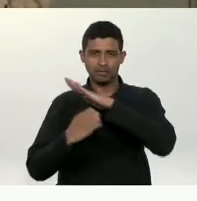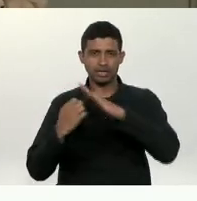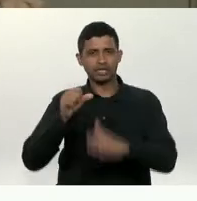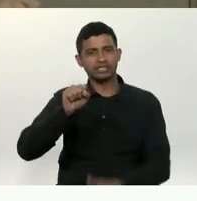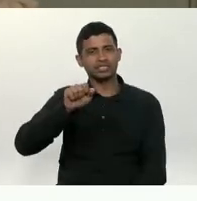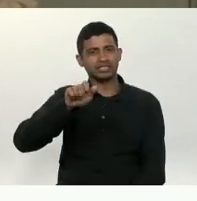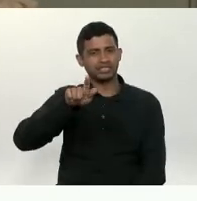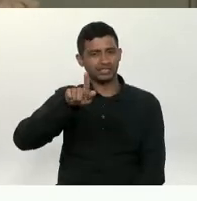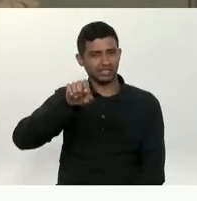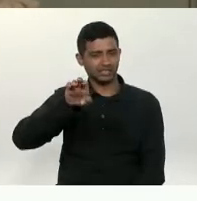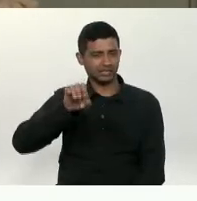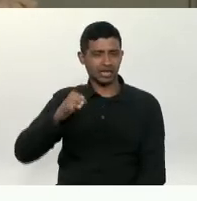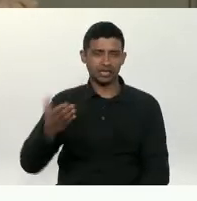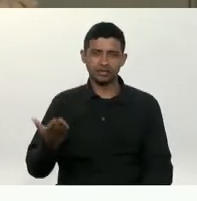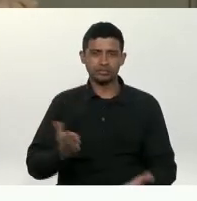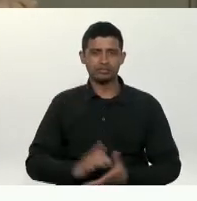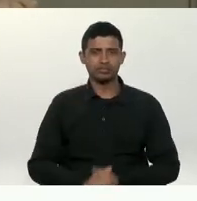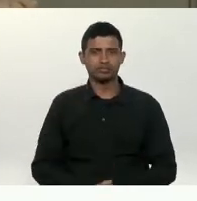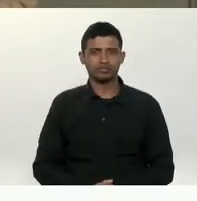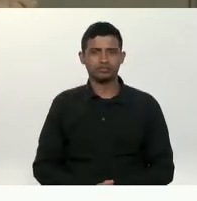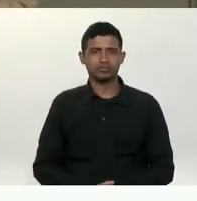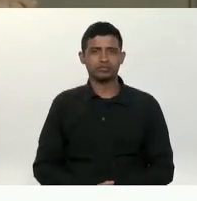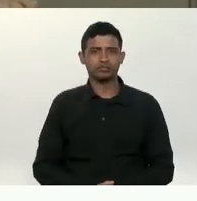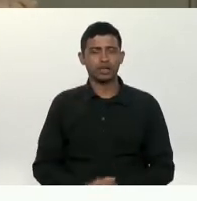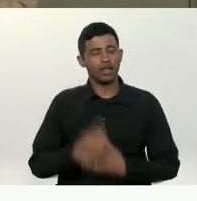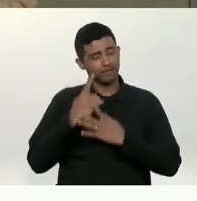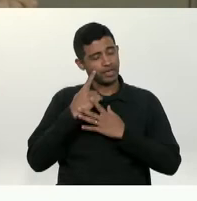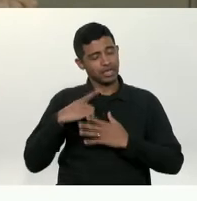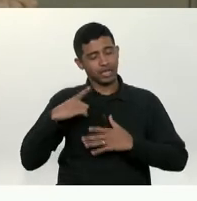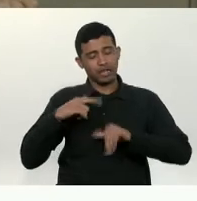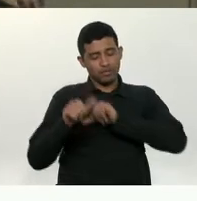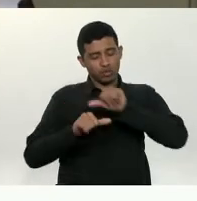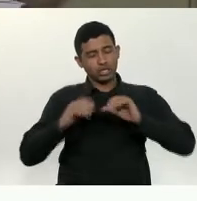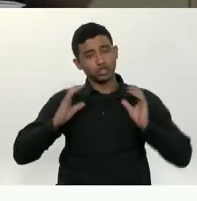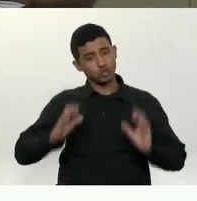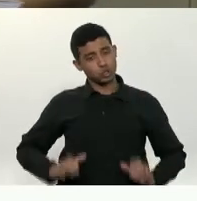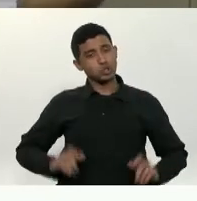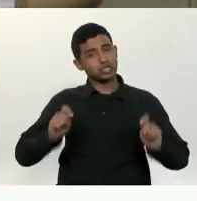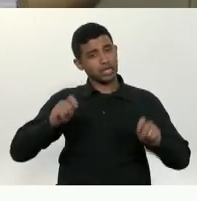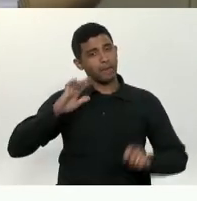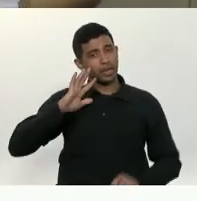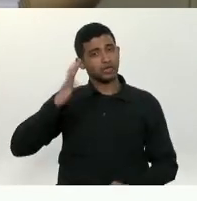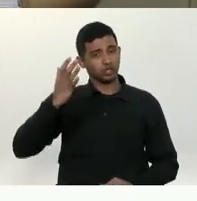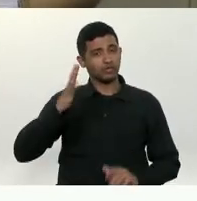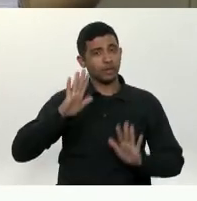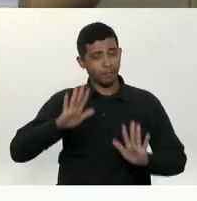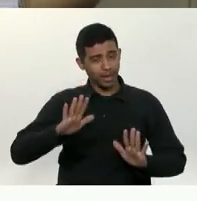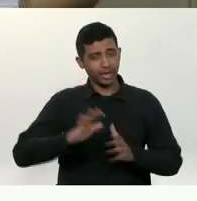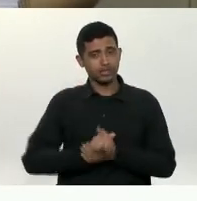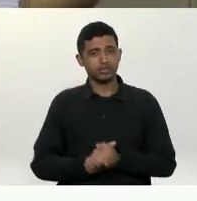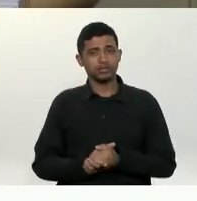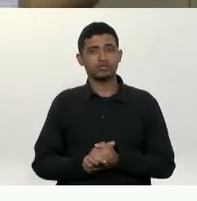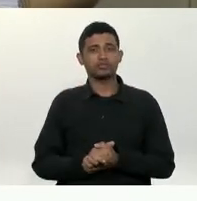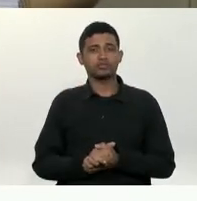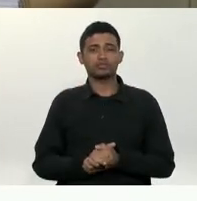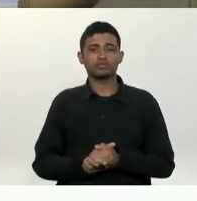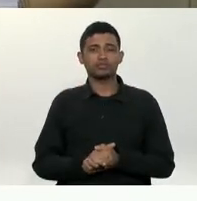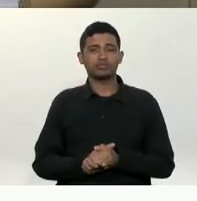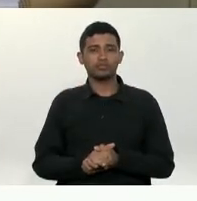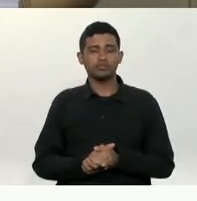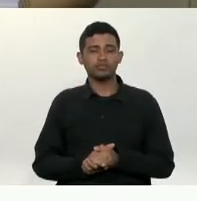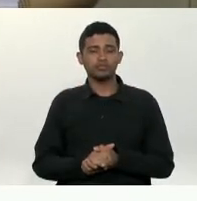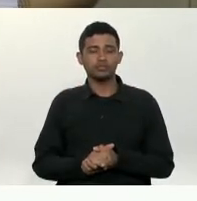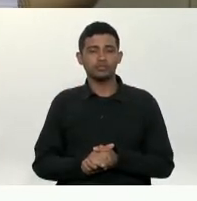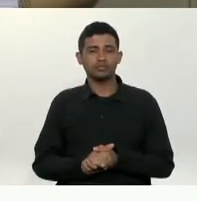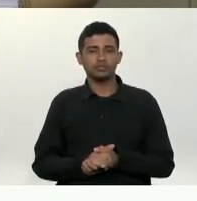Fatalmente, são esclarecimentos. O termo de ajustamento de conduta pode ser uma solução, mas para isso a gente